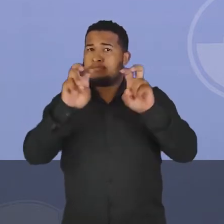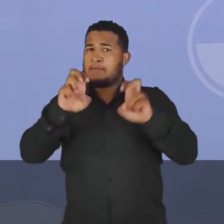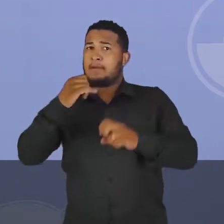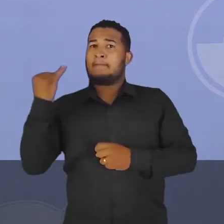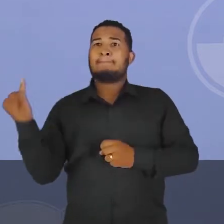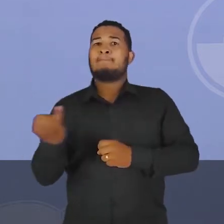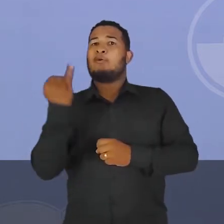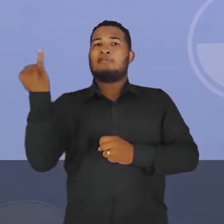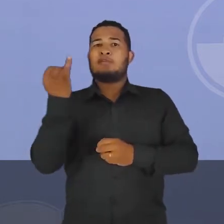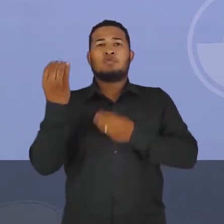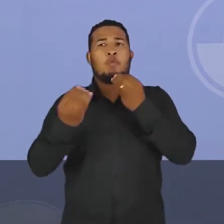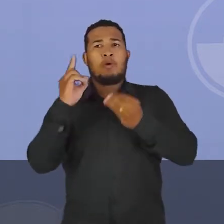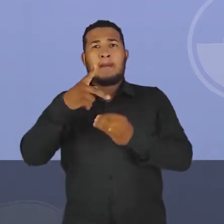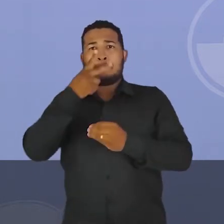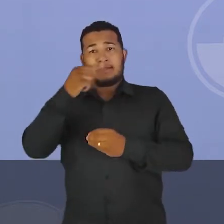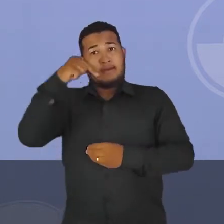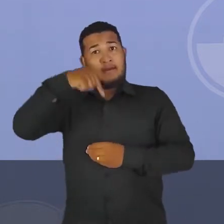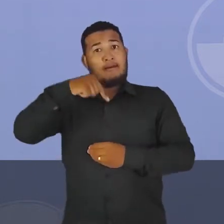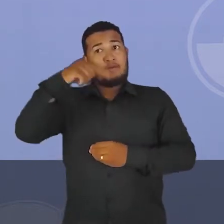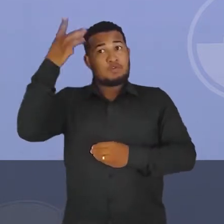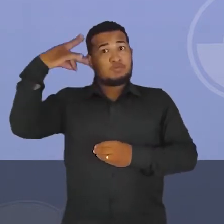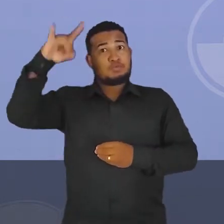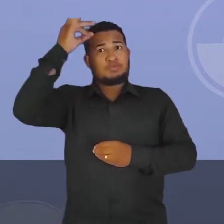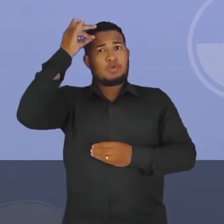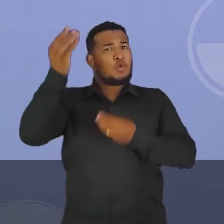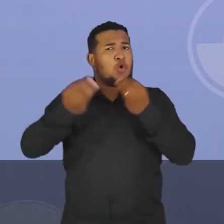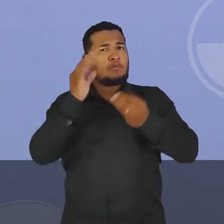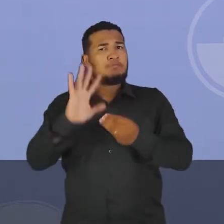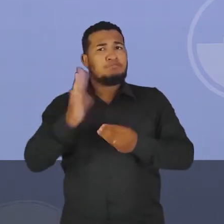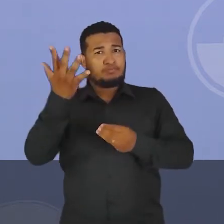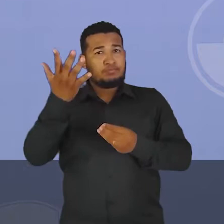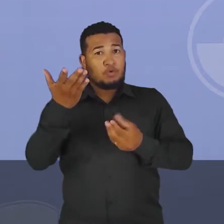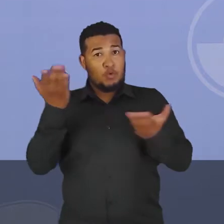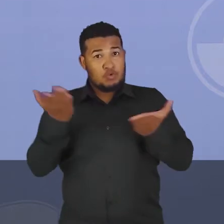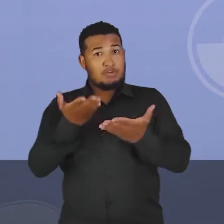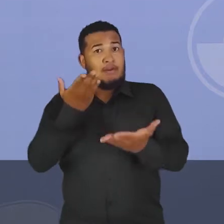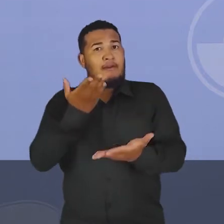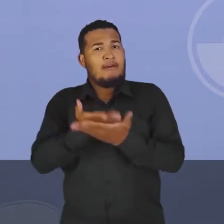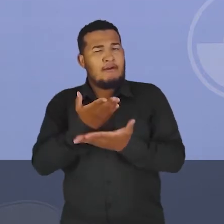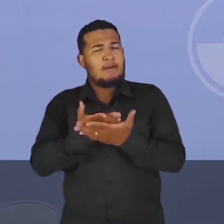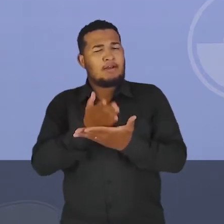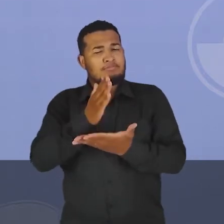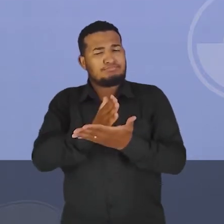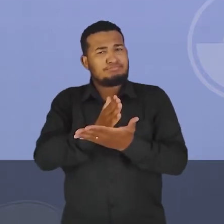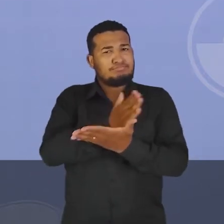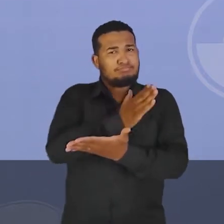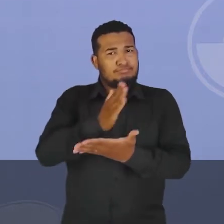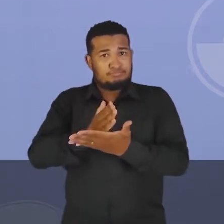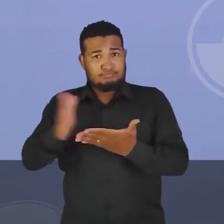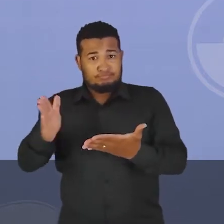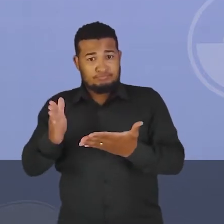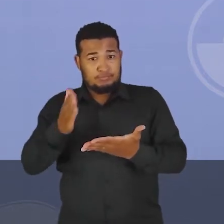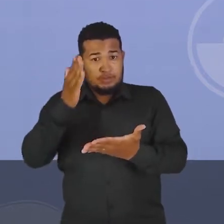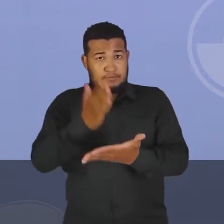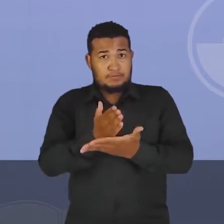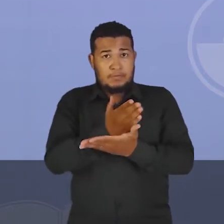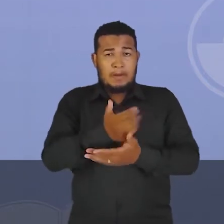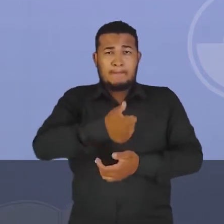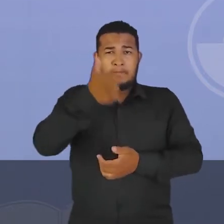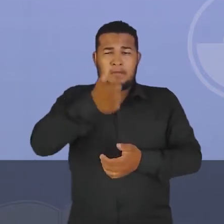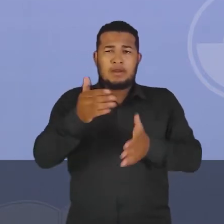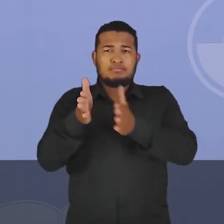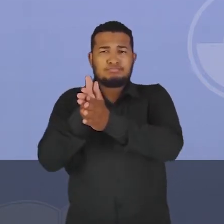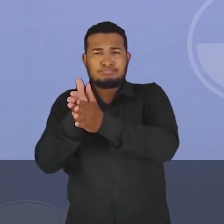formação histórica do Estado do Espírito Santo. Eu dividi essa aula em duas, hoje eu vou falar um pouquinho nessa primeira parte sobre o início, o